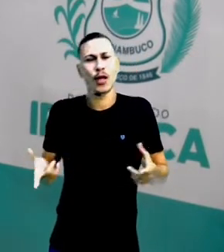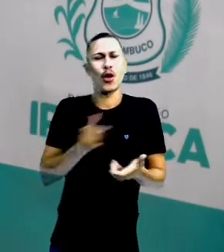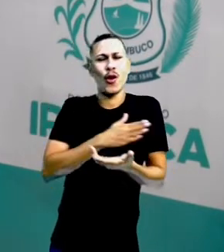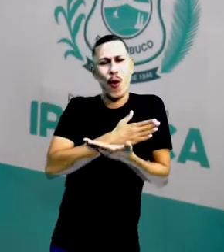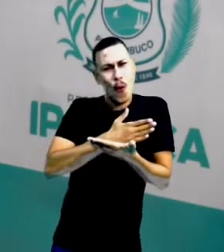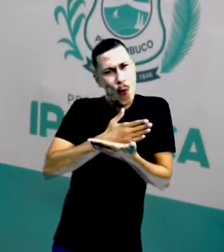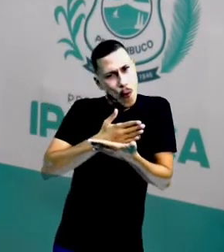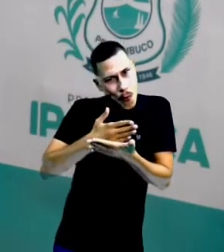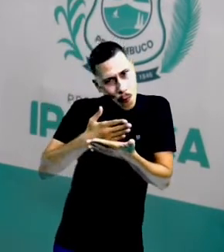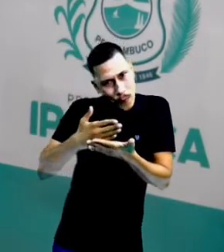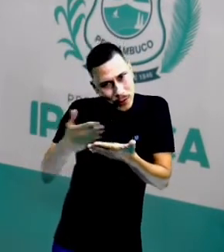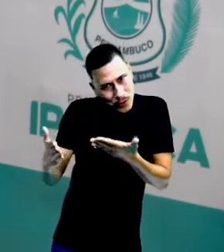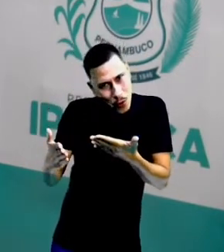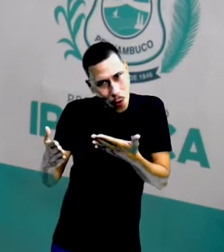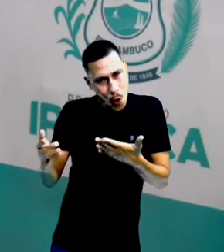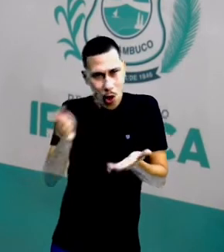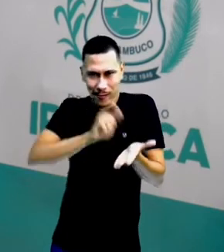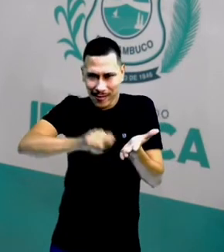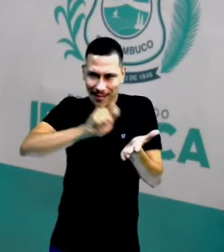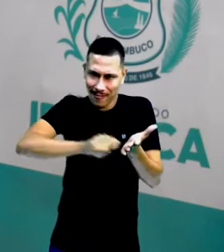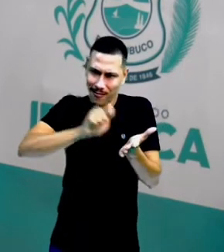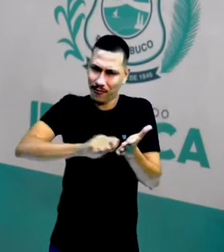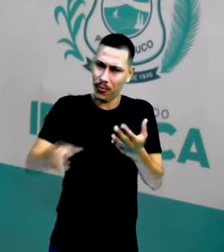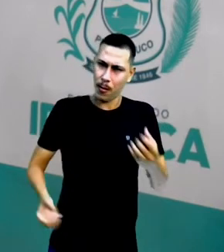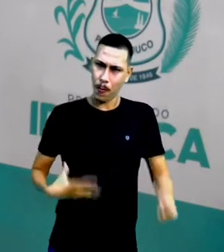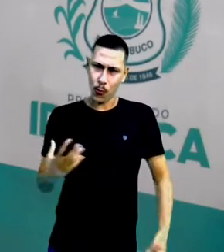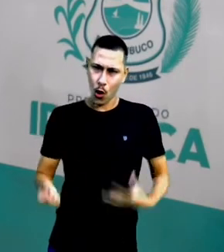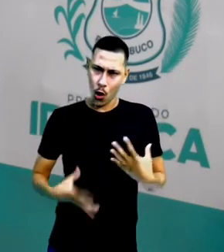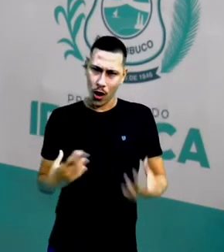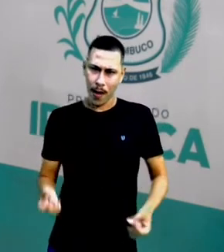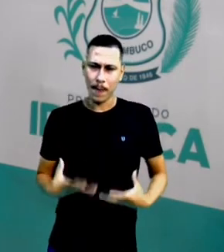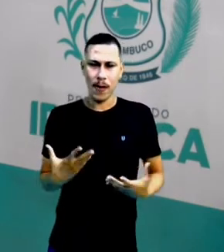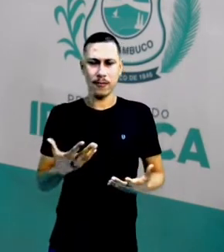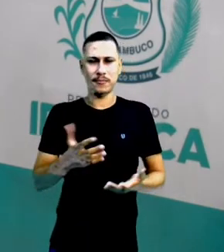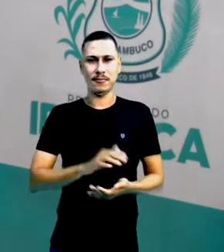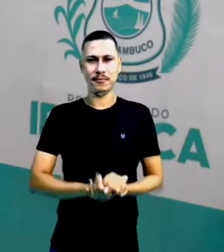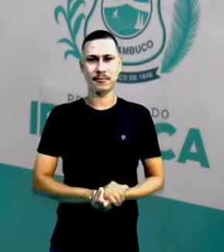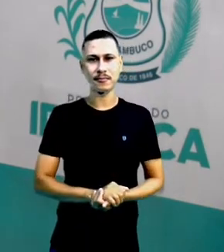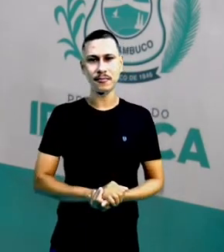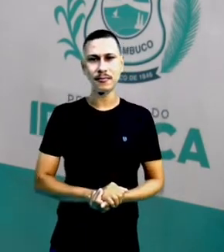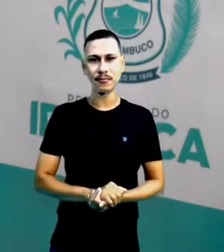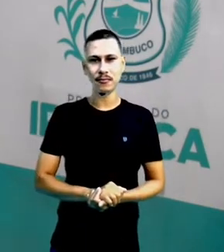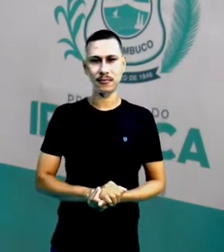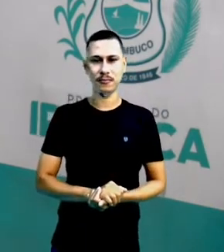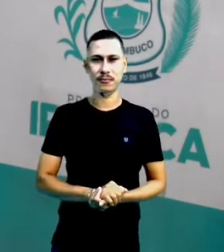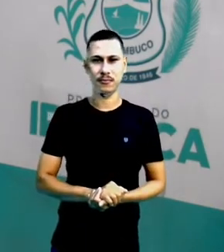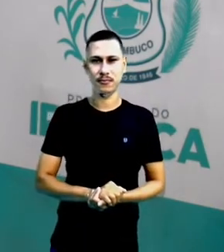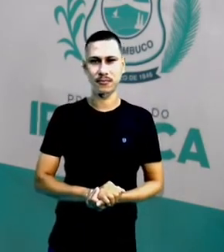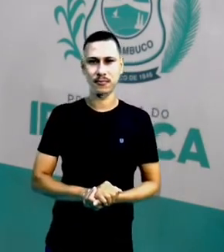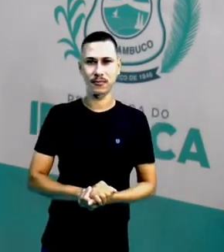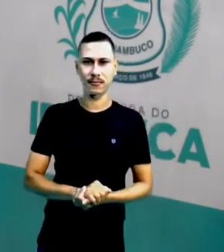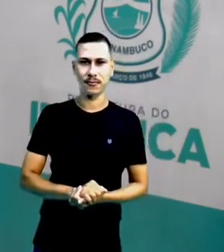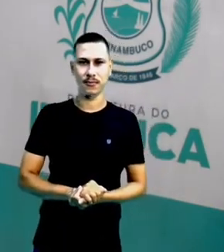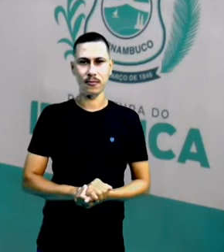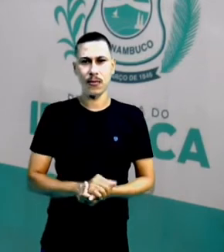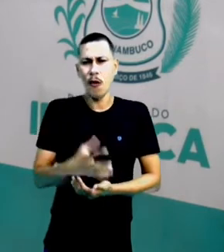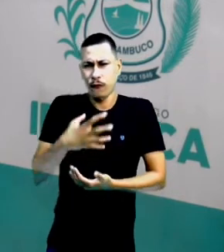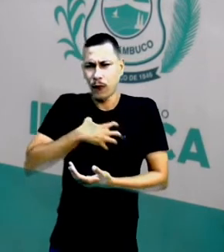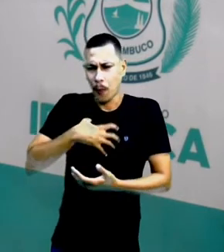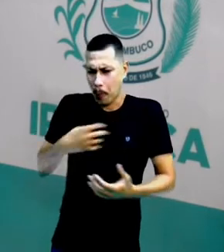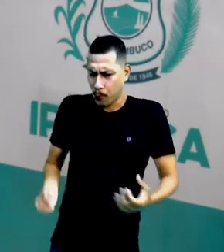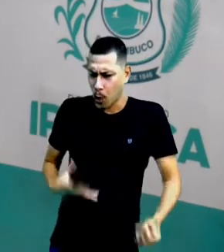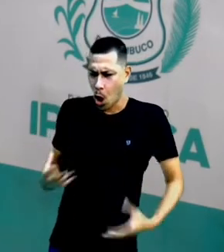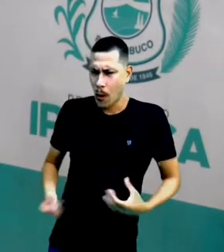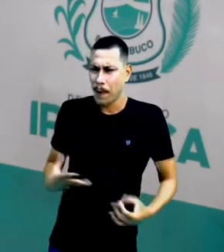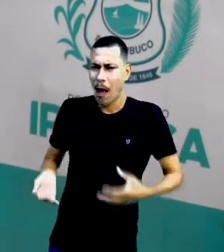o percussor desse estilo de escrever poema, haikai, tá? Foi a partir dele que esse estilo de escrever poema